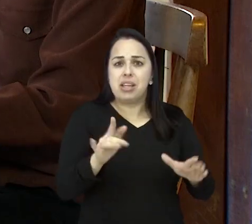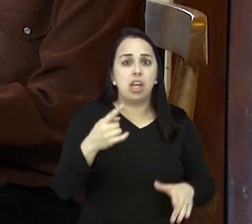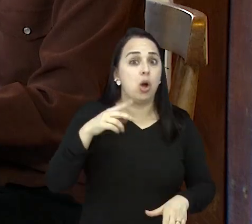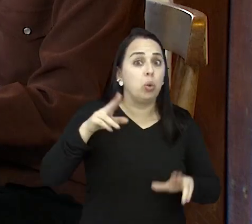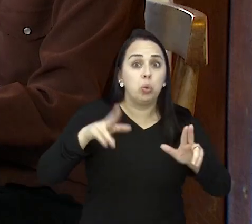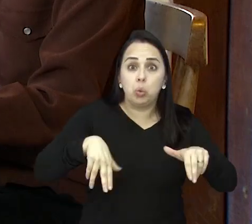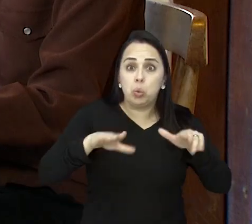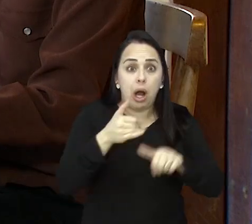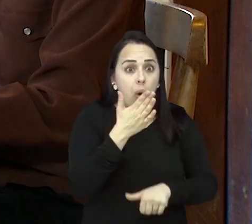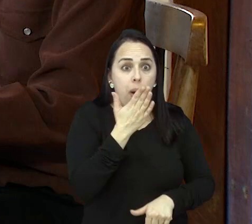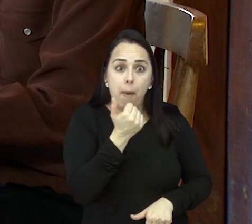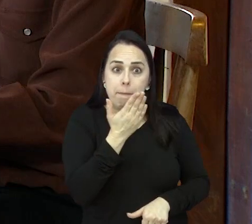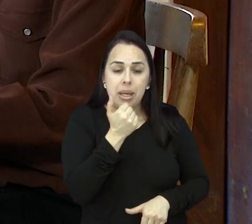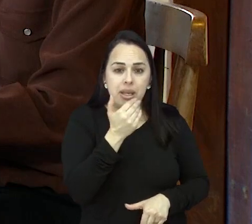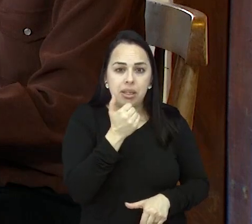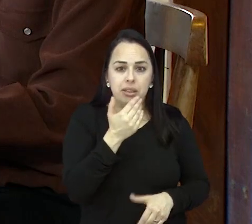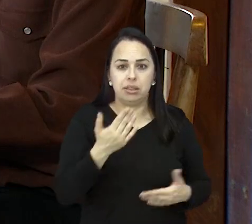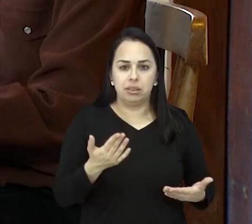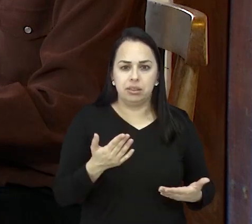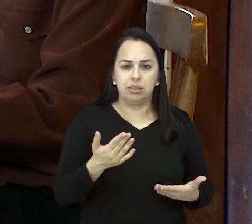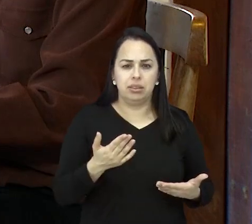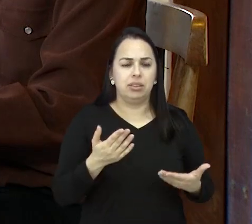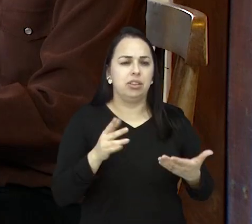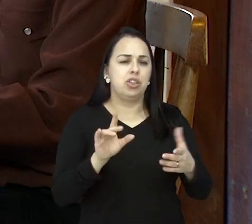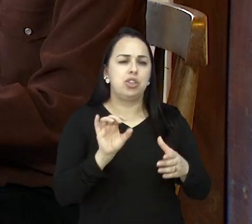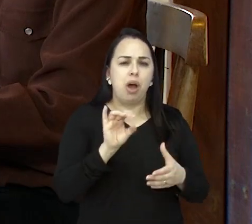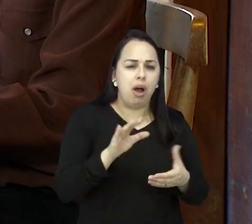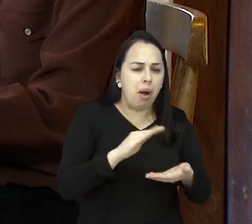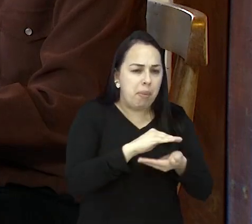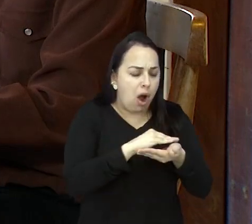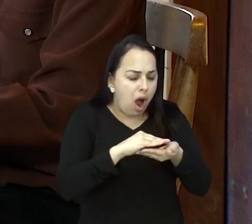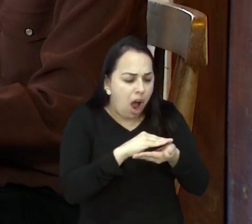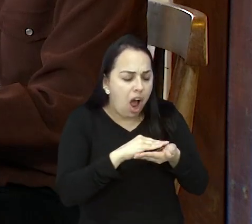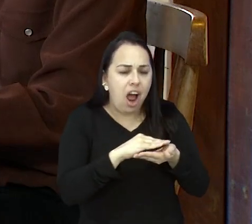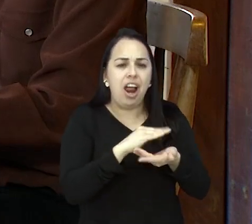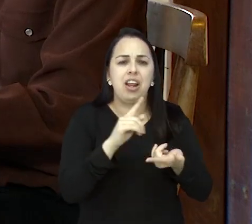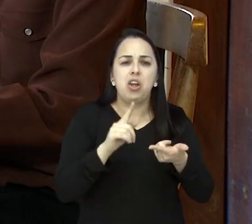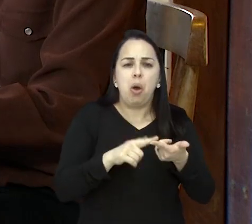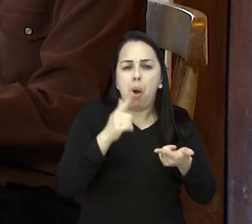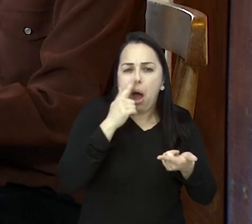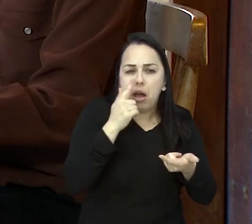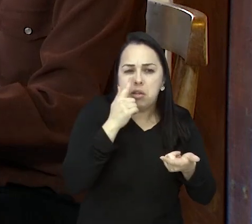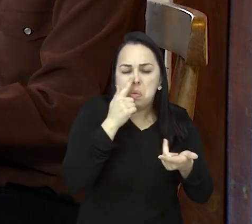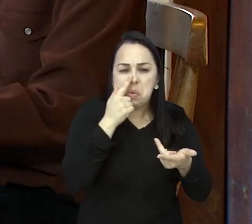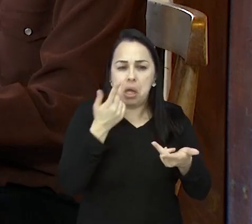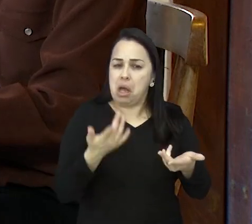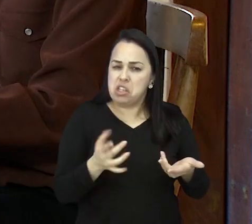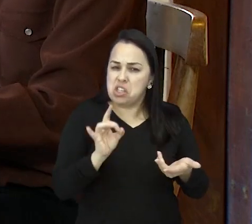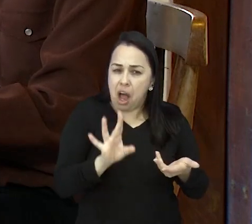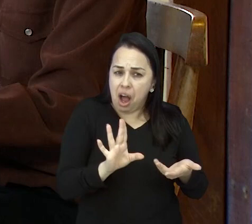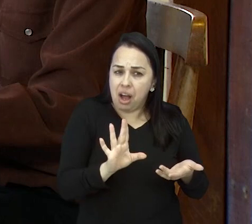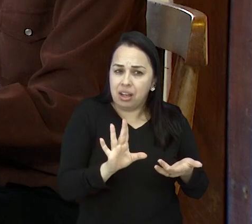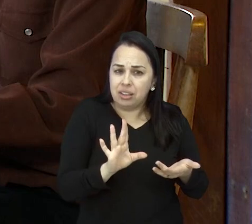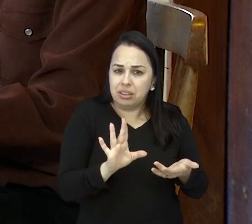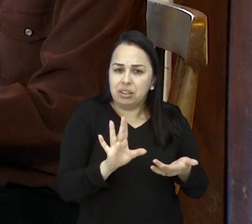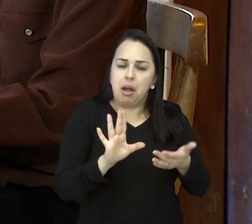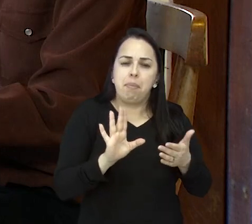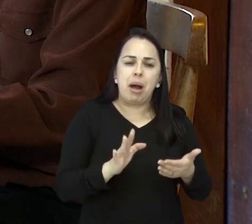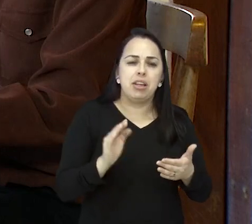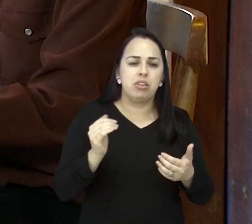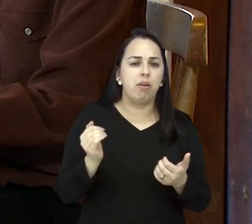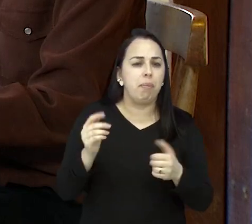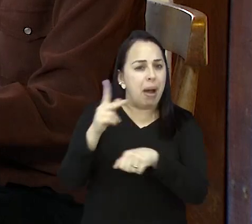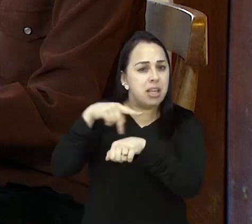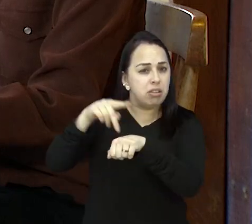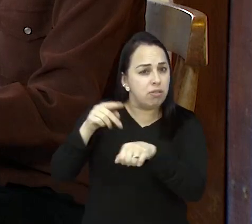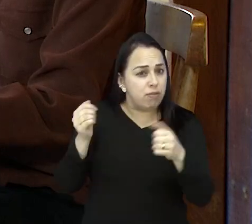eu nunca comi nada com chá. A não ser bolinho, uma bolachinha, uns sequilhos. Mas fora do Brasil